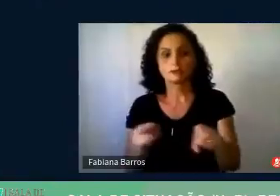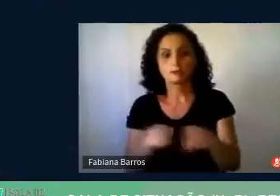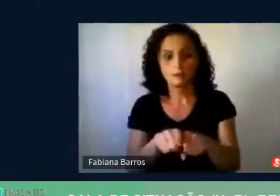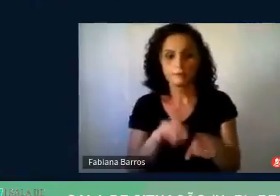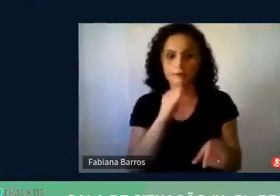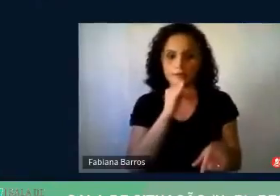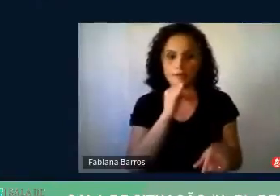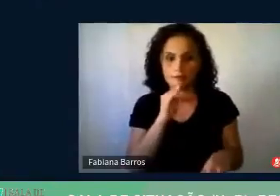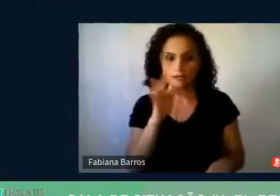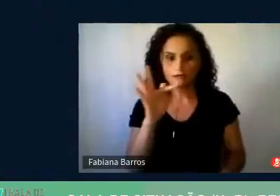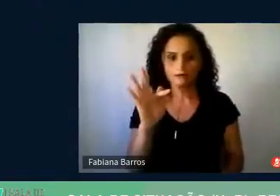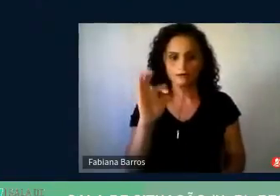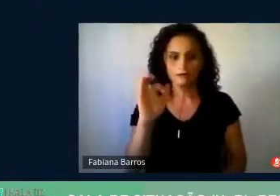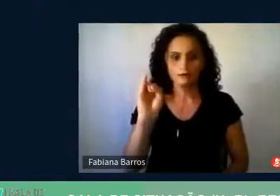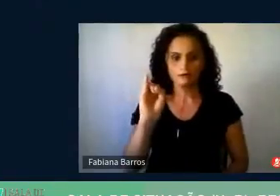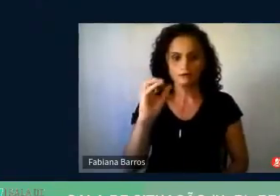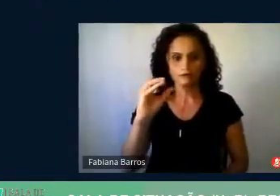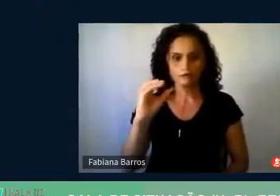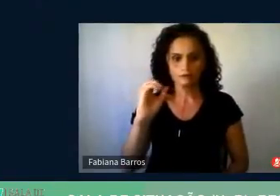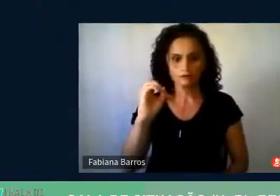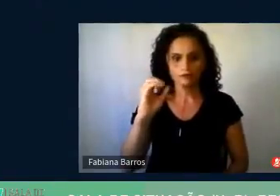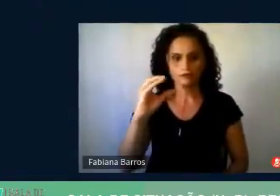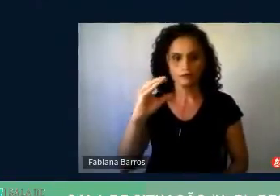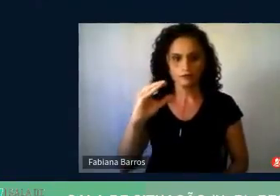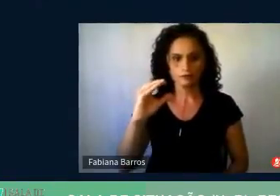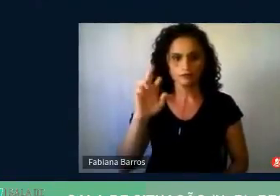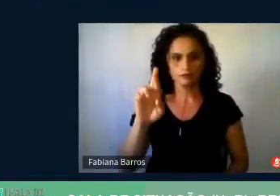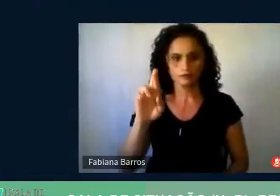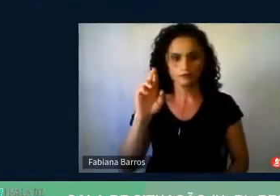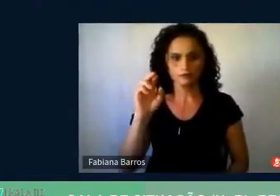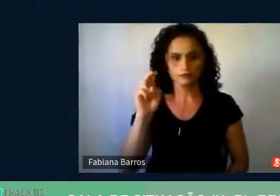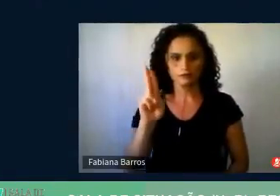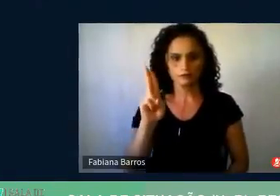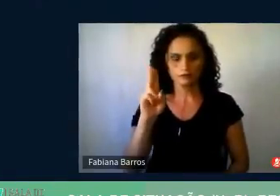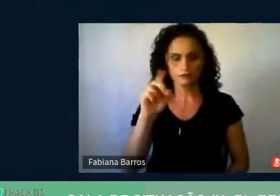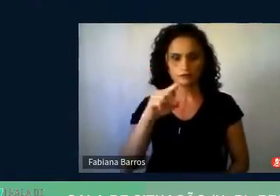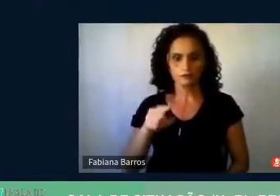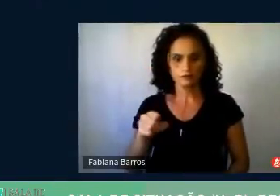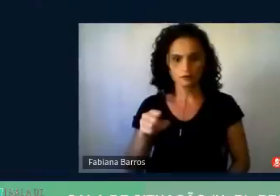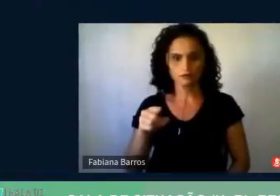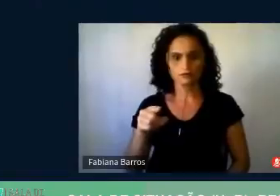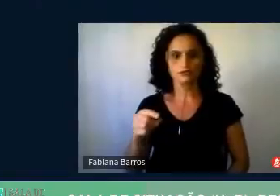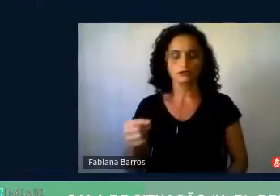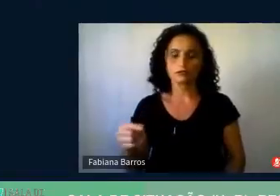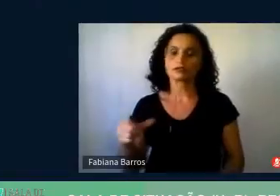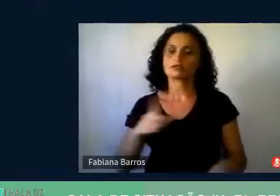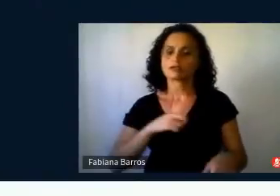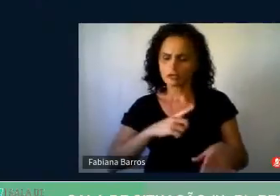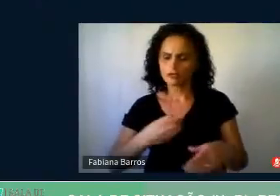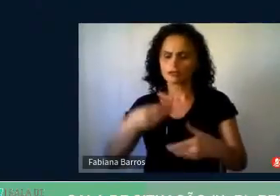Fiocruz Brasília, e que tem uma expertise muito grande, mas que juntos a gente pode fazer uma diferença ainda maior.